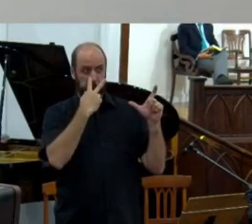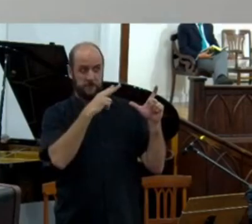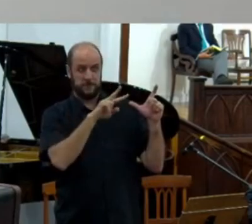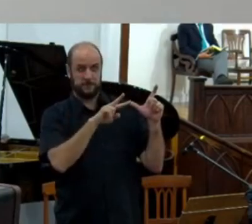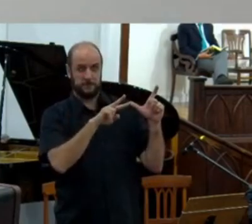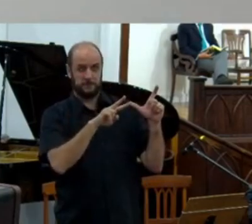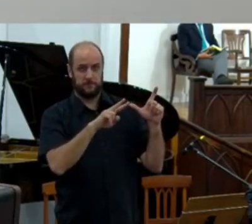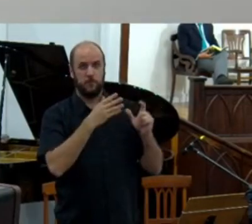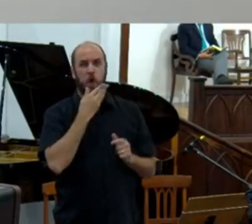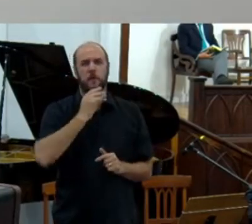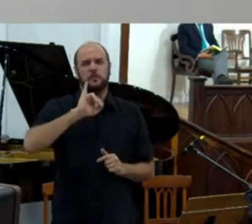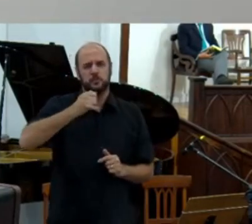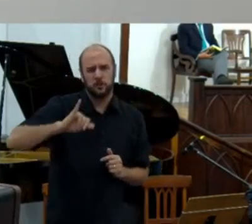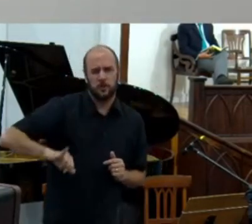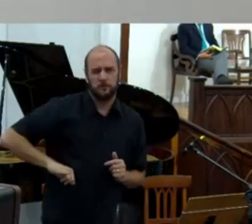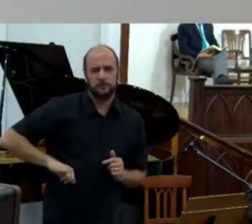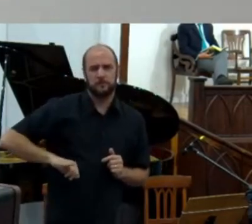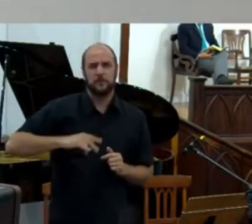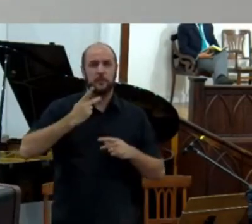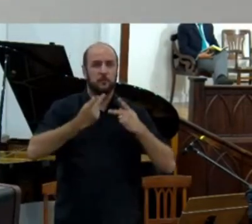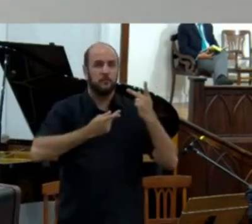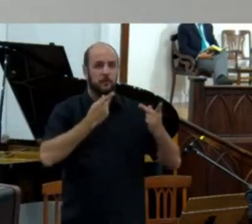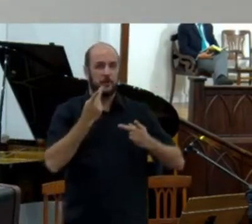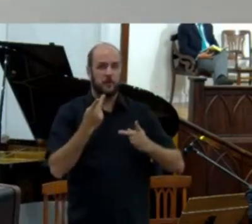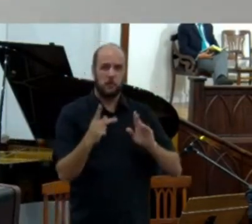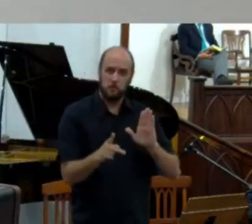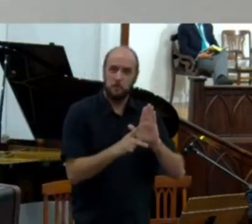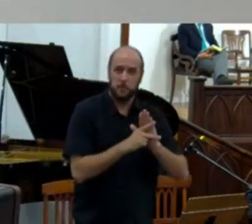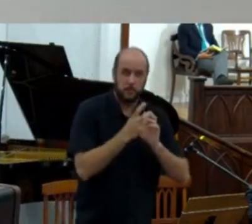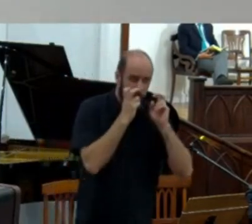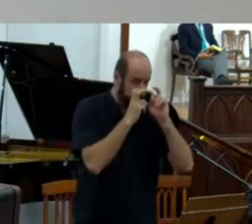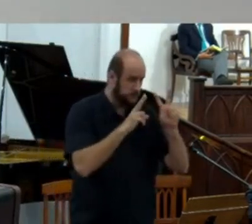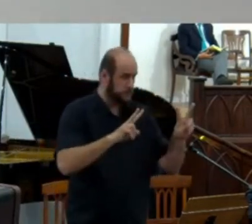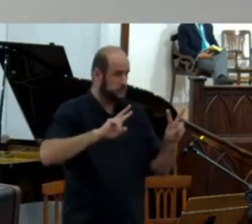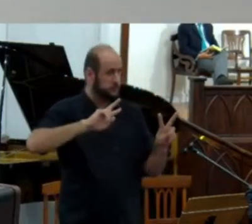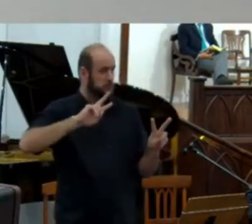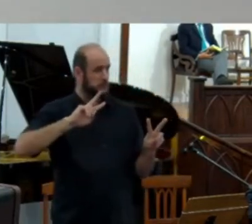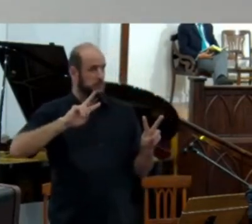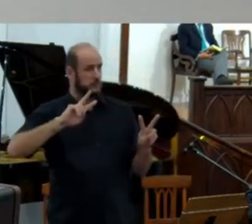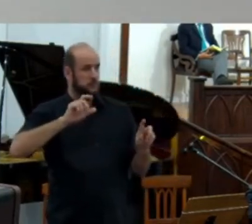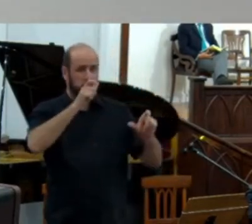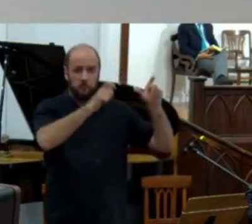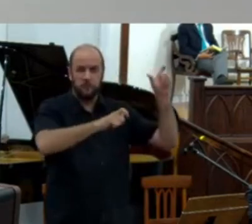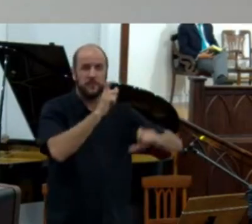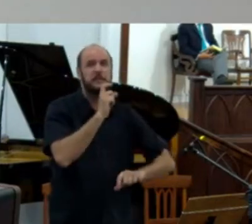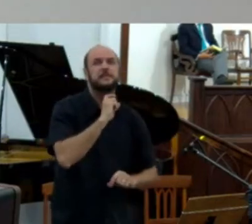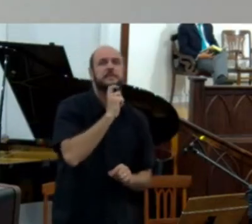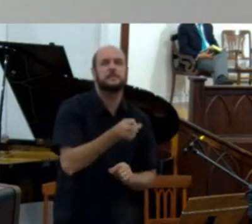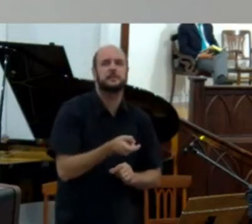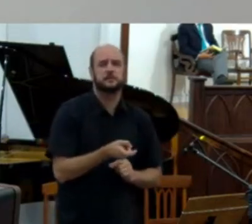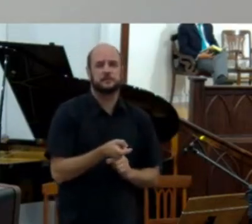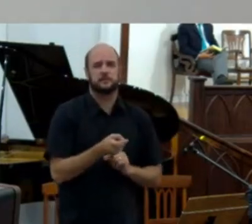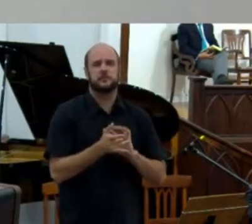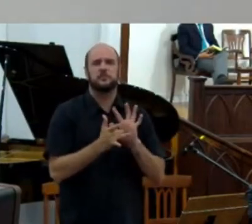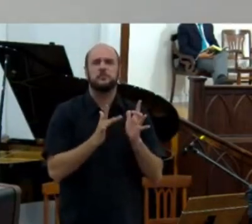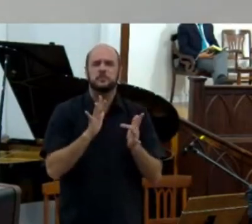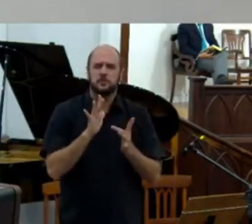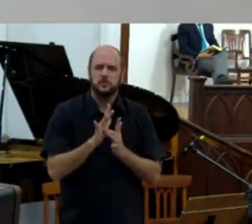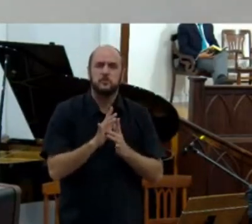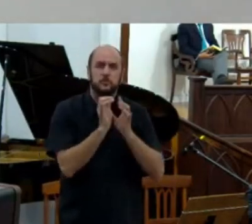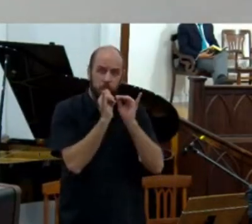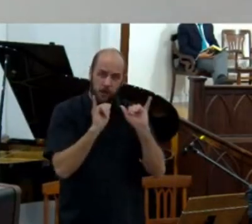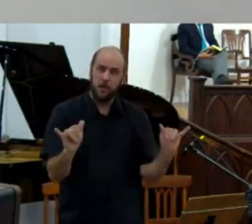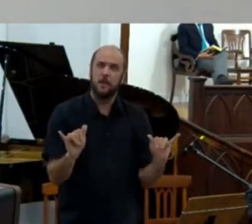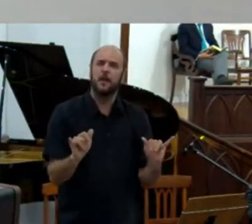dia Jó disse que fez aliança com seus próprios olhos para não olhar para nenhuma donzela. Nosso Senhor Jesus Cristo chegou a ponto de